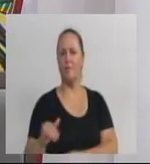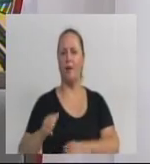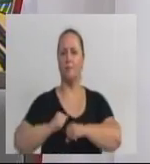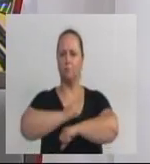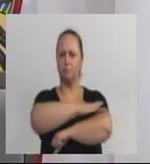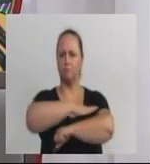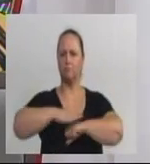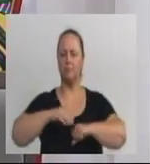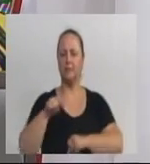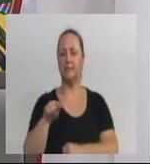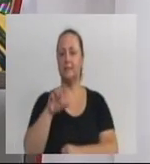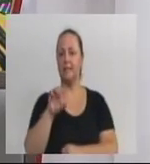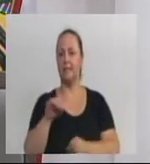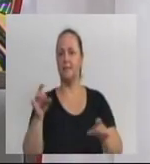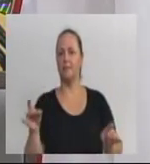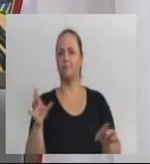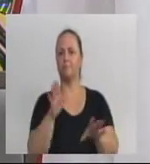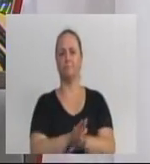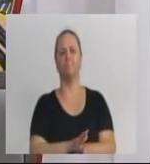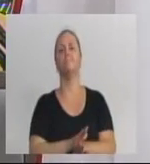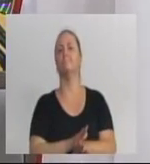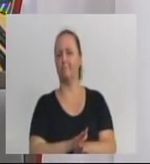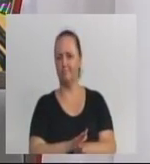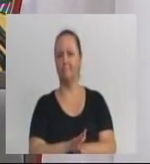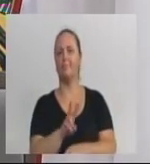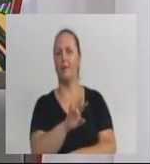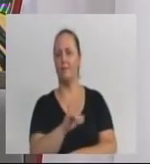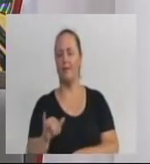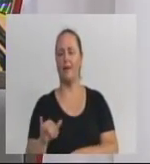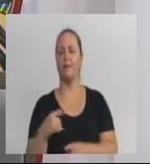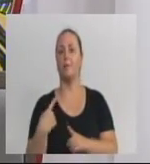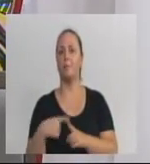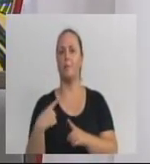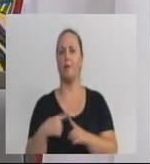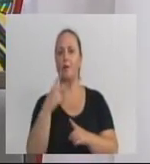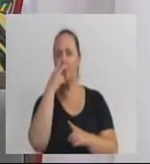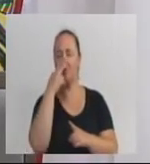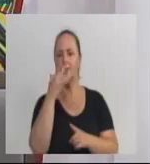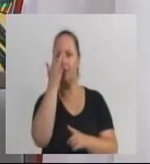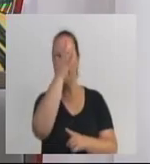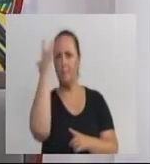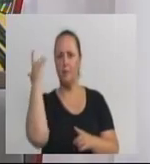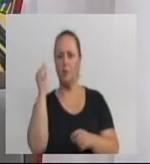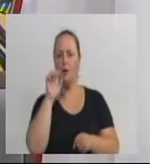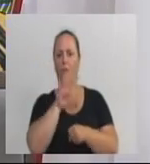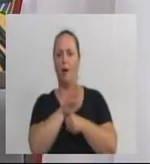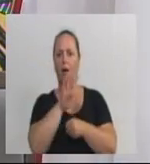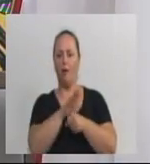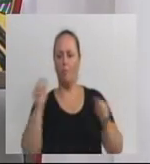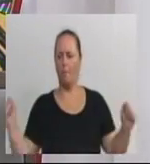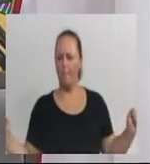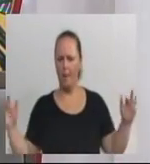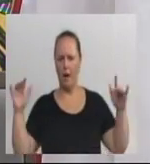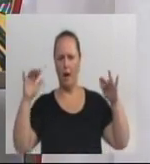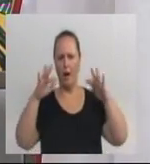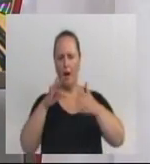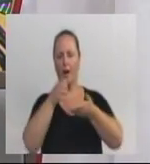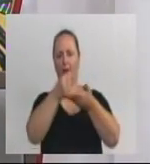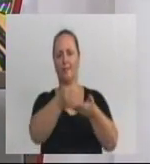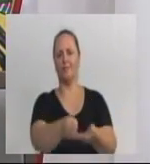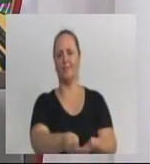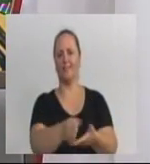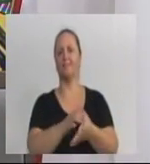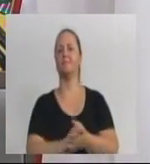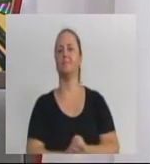pavimentações deverão ser viabilizadas pelo sistema Mutirão. Atualmente, 29 ruas já estão com